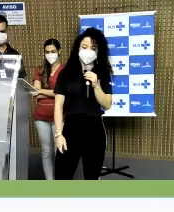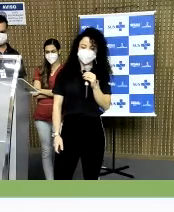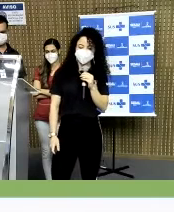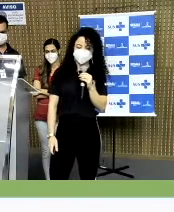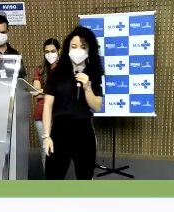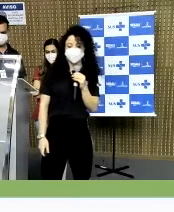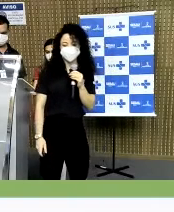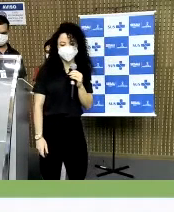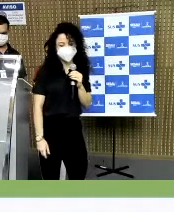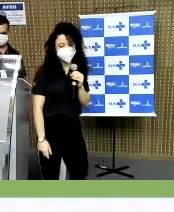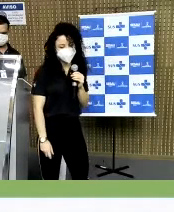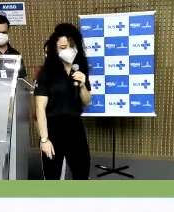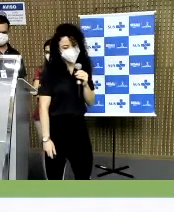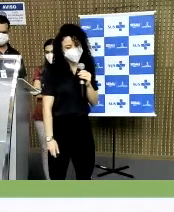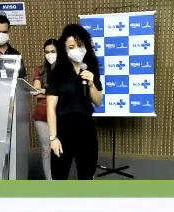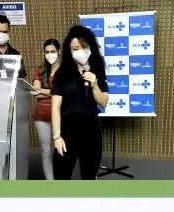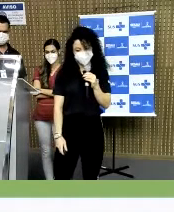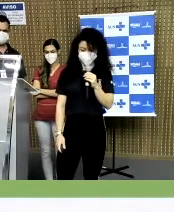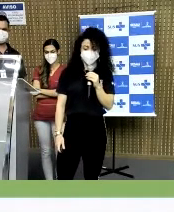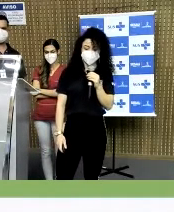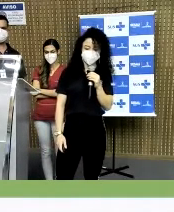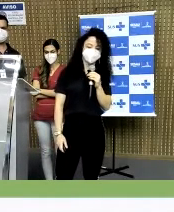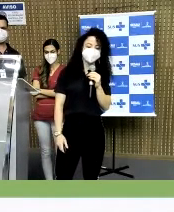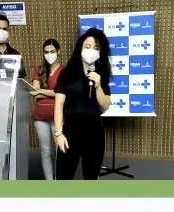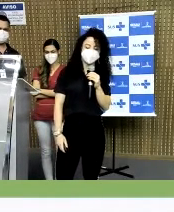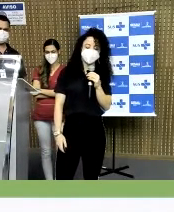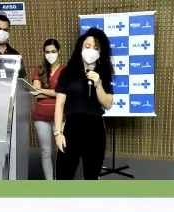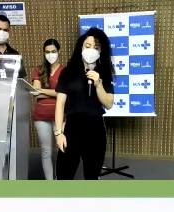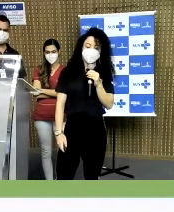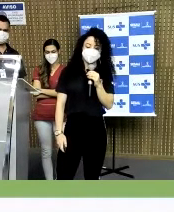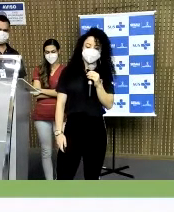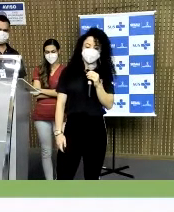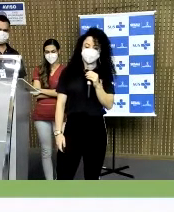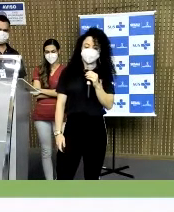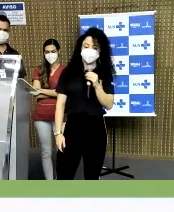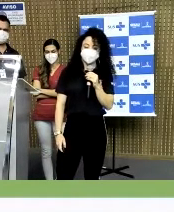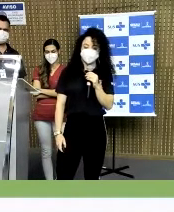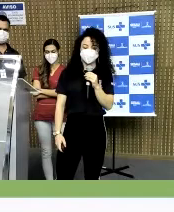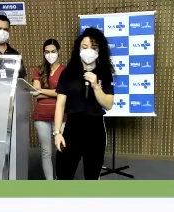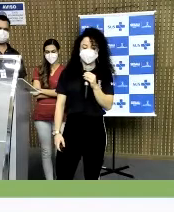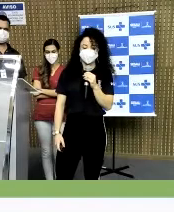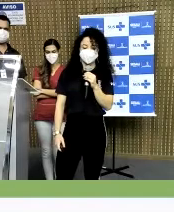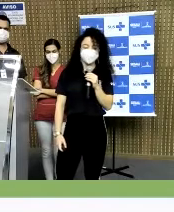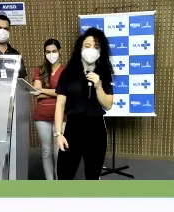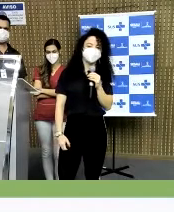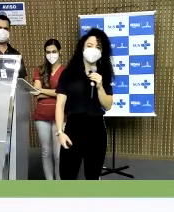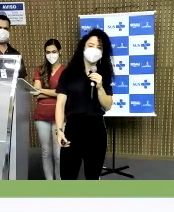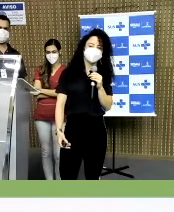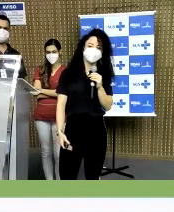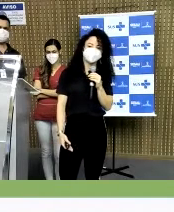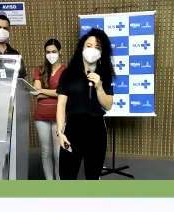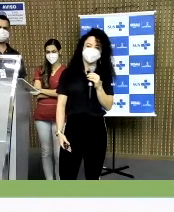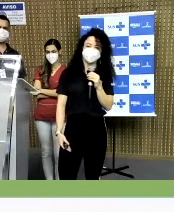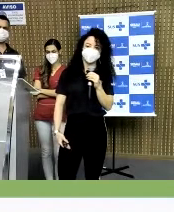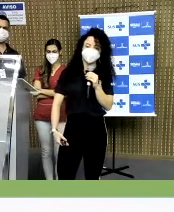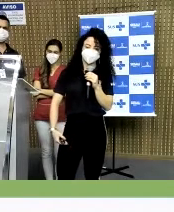E a avaliação desses óbitos maternos, fetais e infantis. A gente focou principalmente em relação ao aumento de